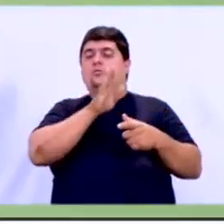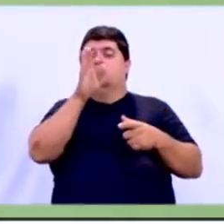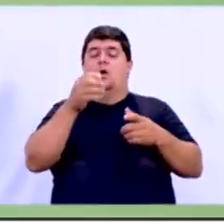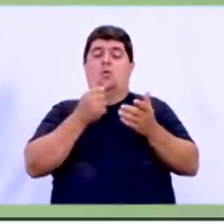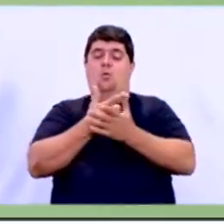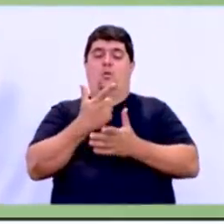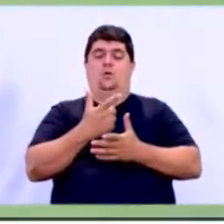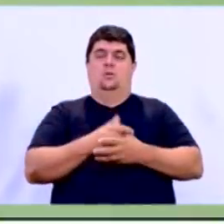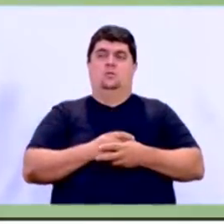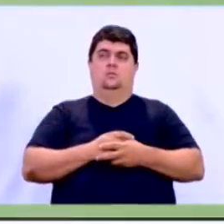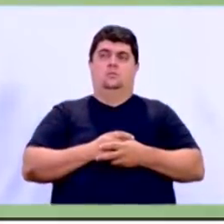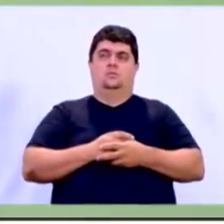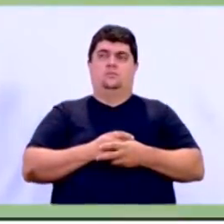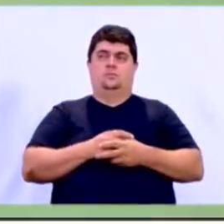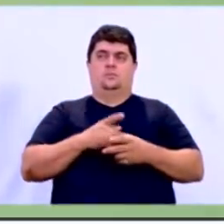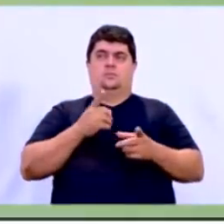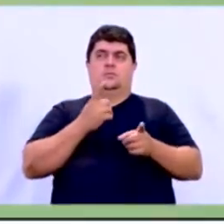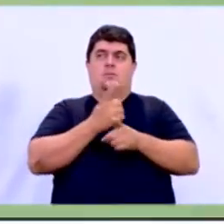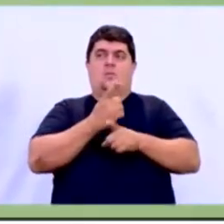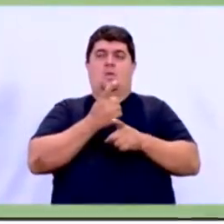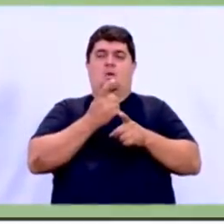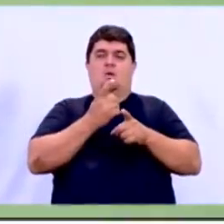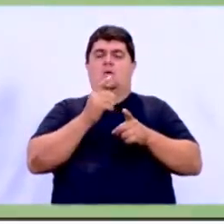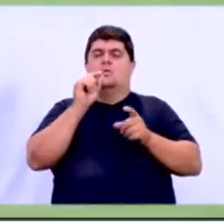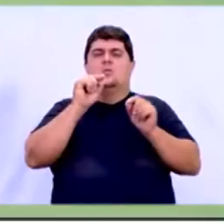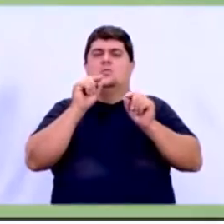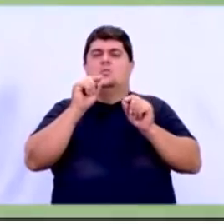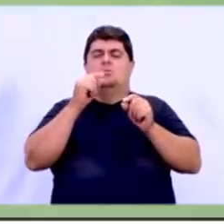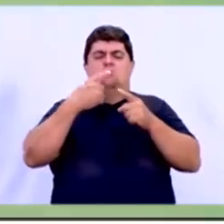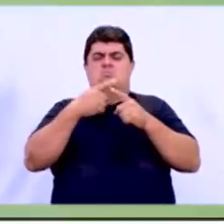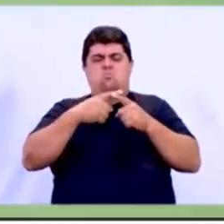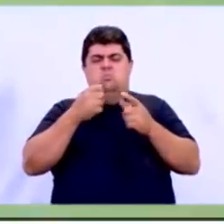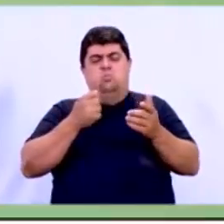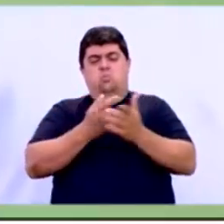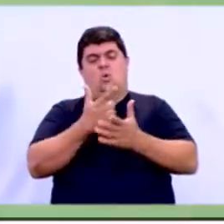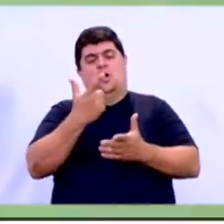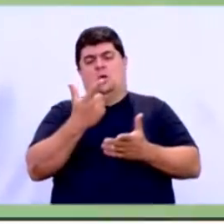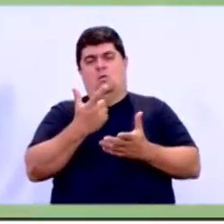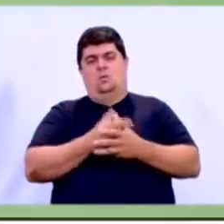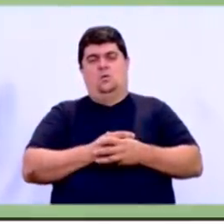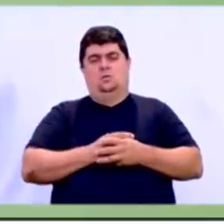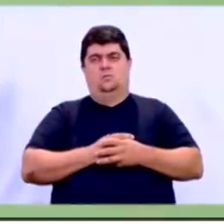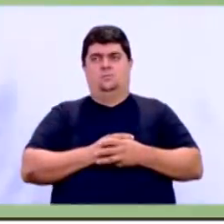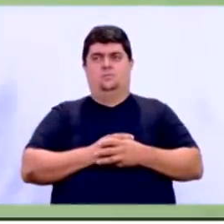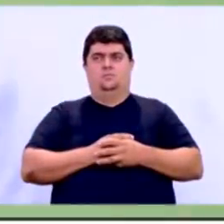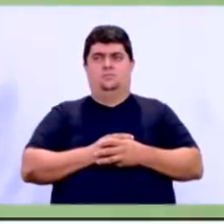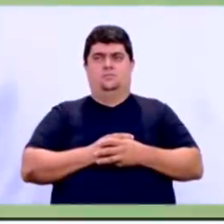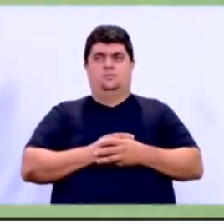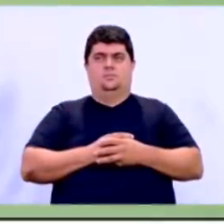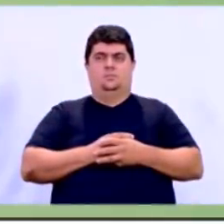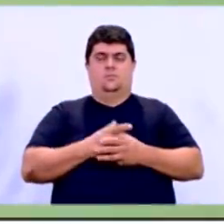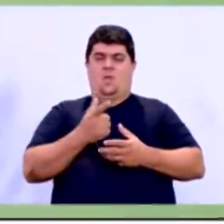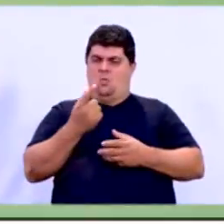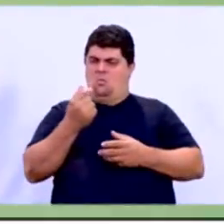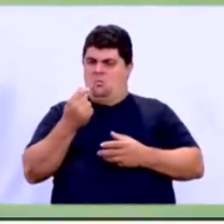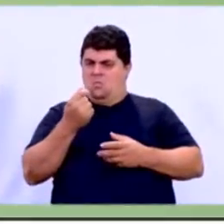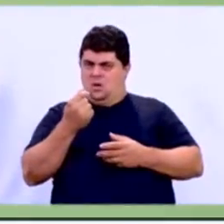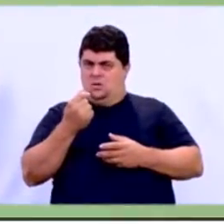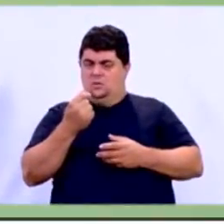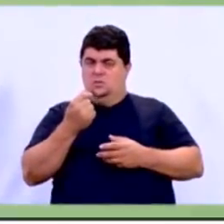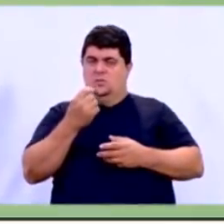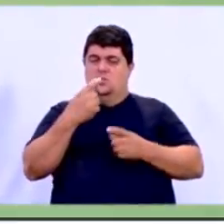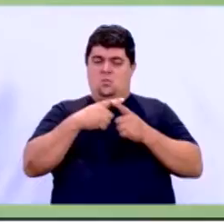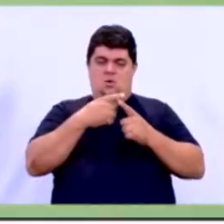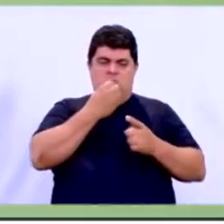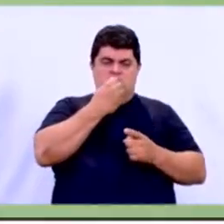comprar? Identifique também o que leva essas pessoas a comprar esse produto ou serviço. Seria o preço? Seria a